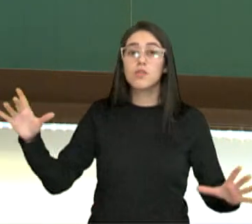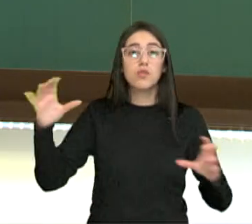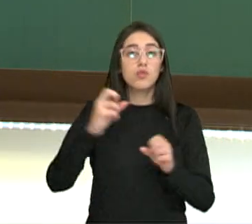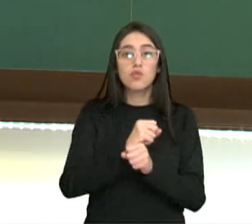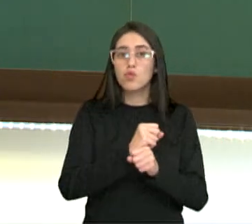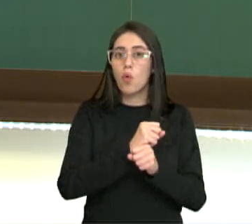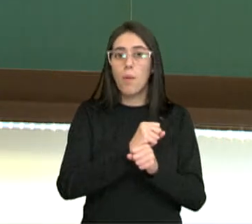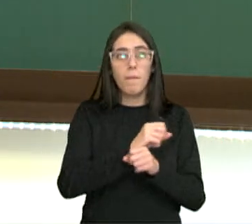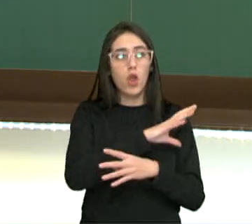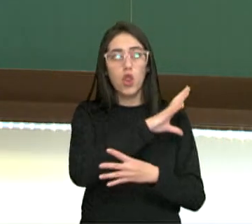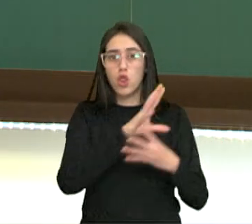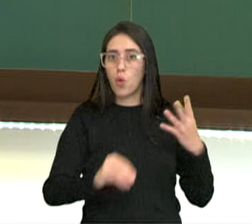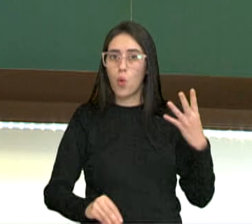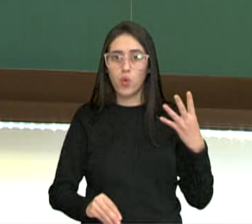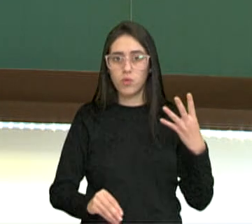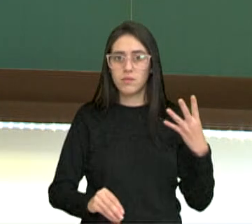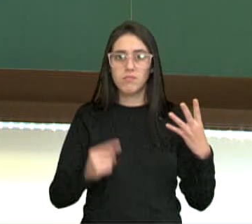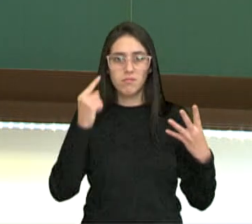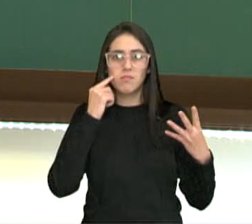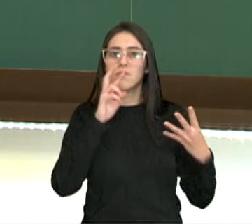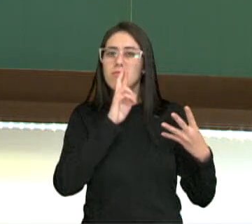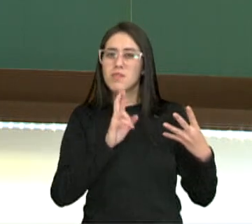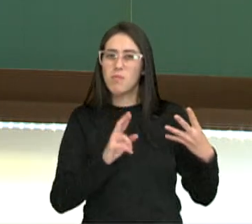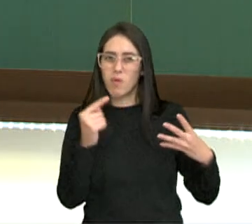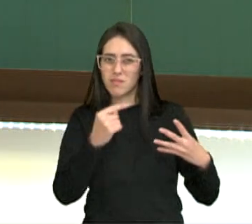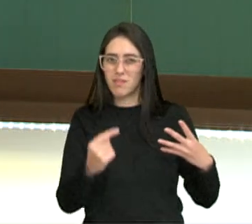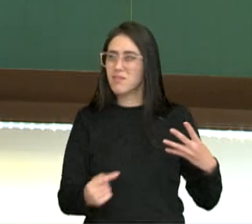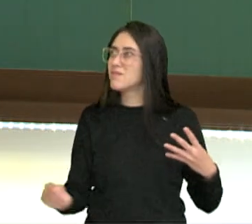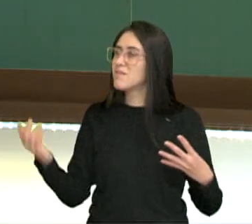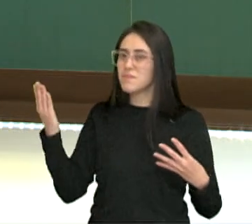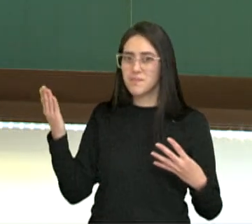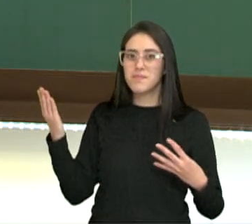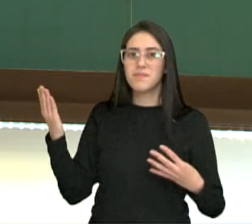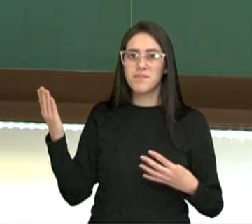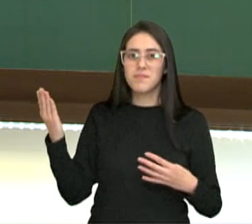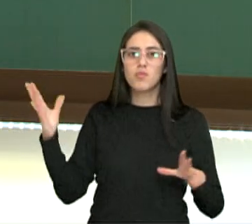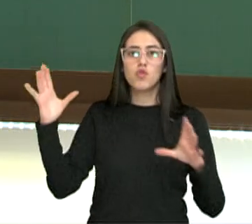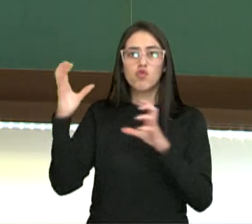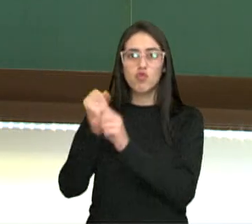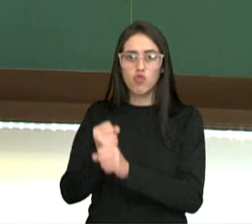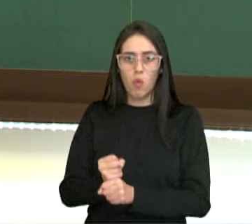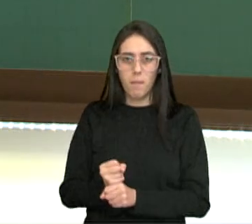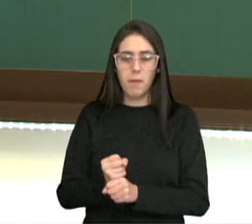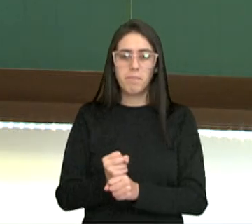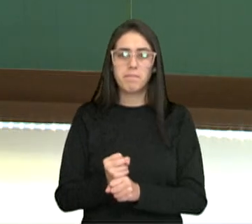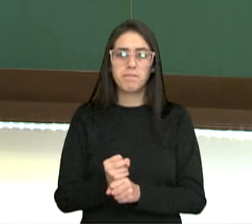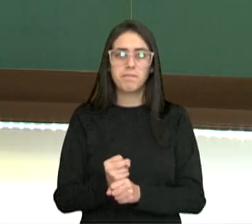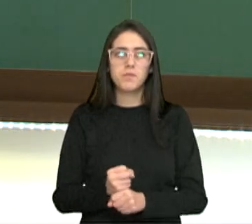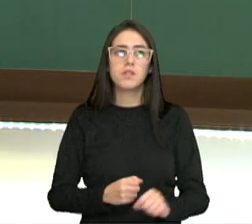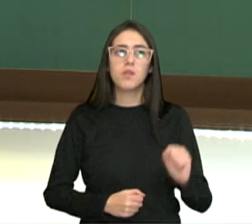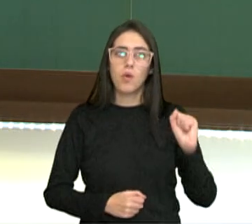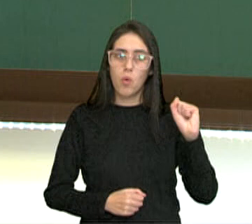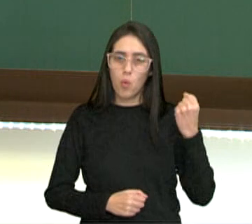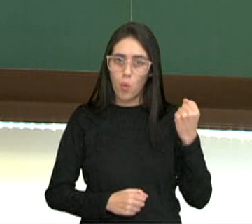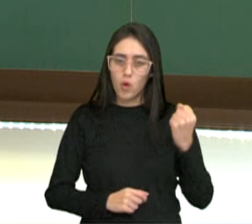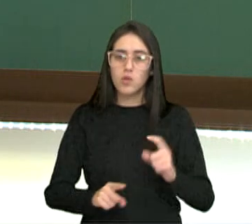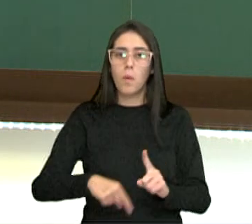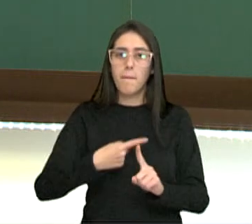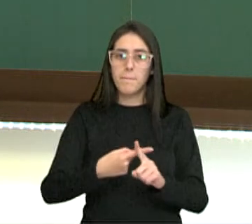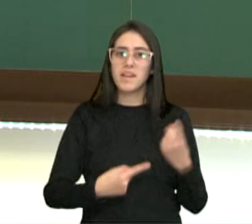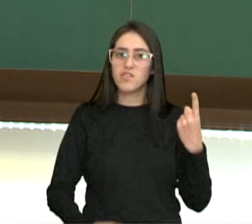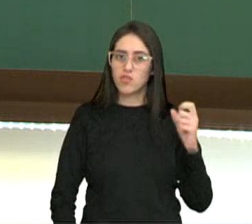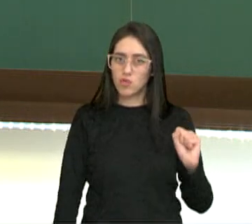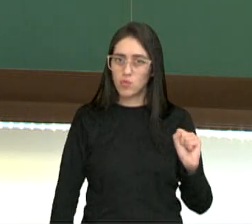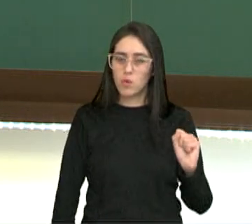produtos. Vocês estão vendo esses produtos aqui que a gente acabou de encontrar? Em seguida, a gente soma. Olha só, 8 mais